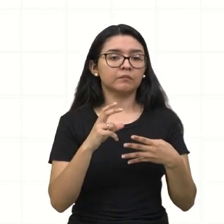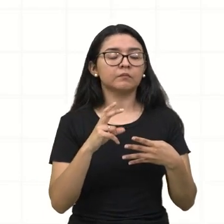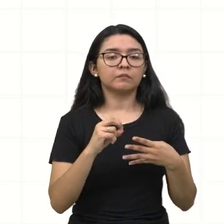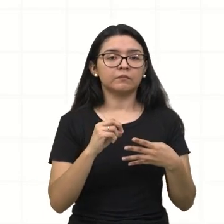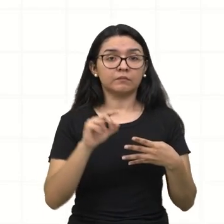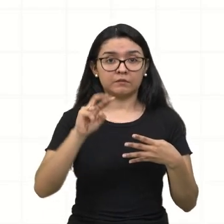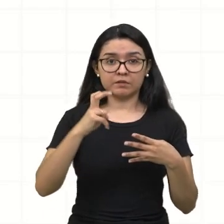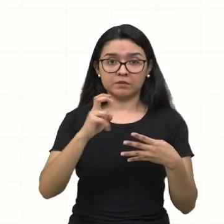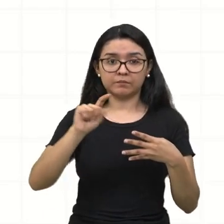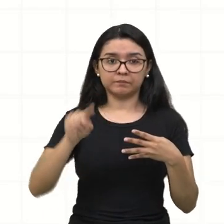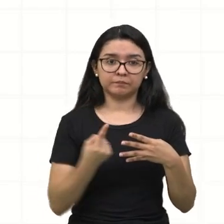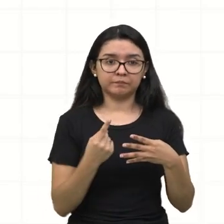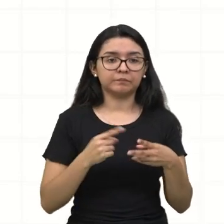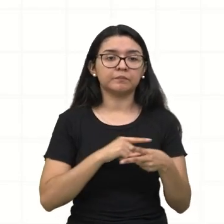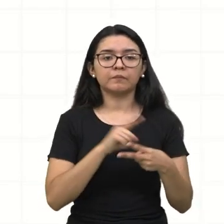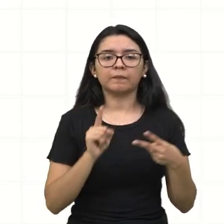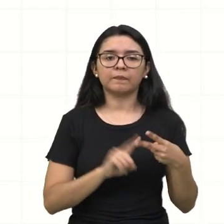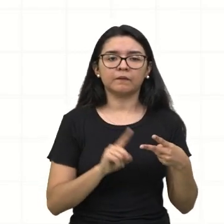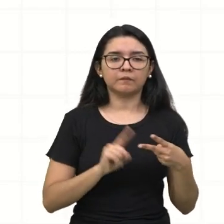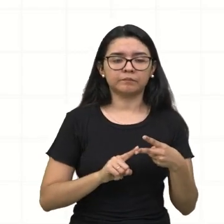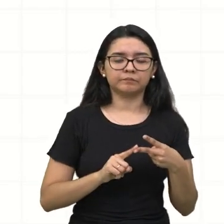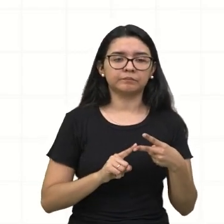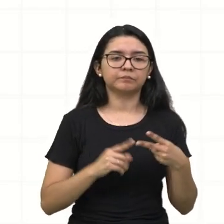5.000 metros. Letra B,